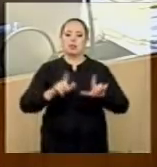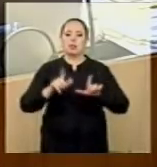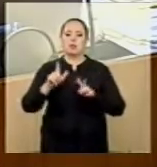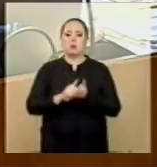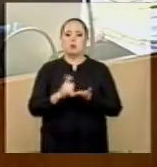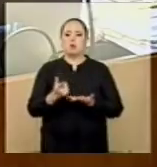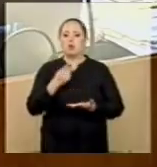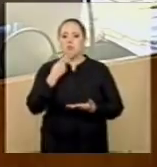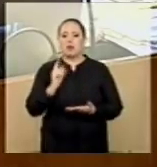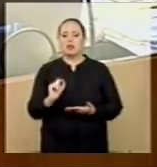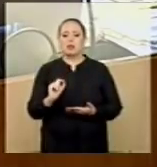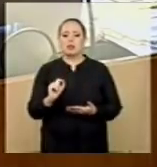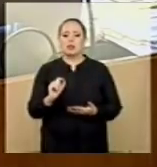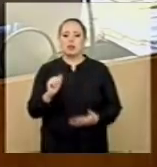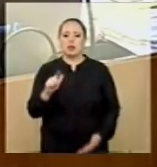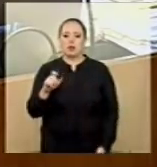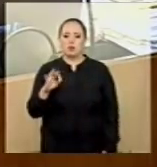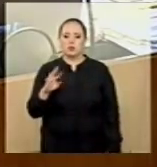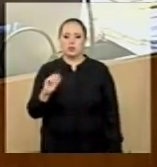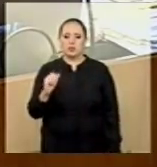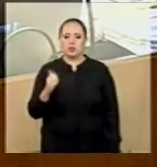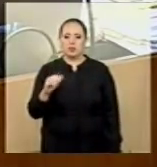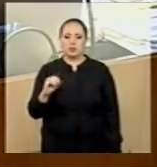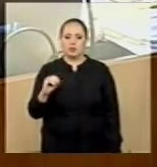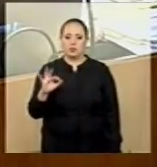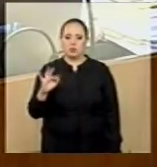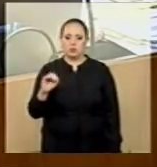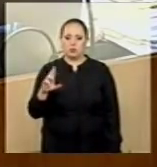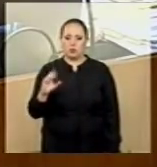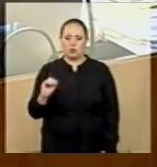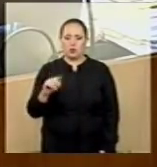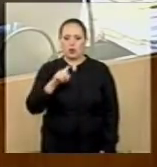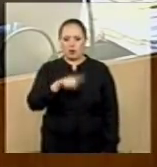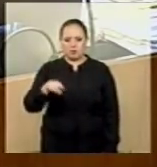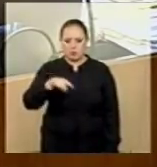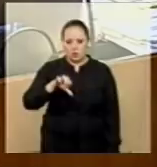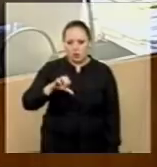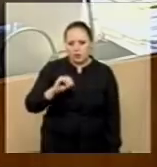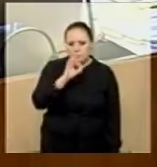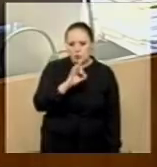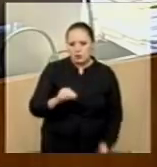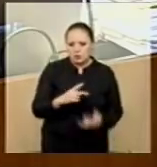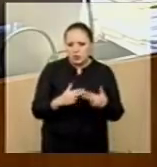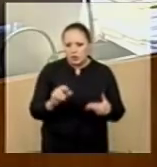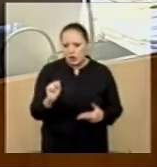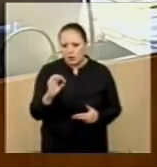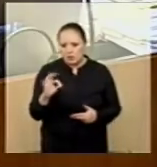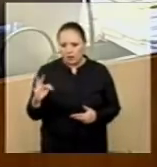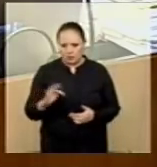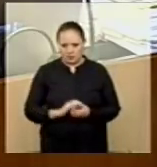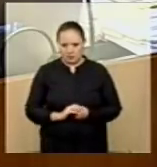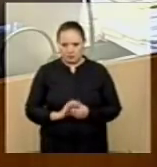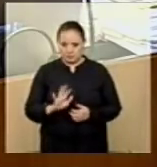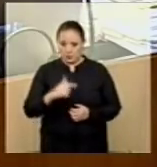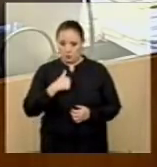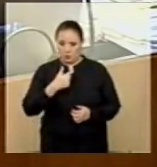a alteração do foro acabaria com 90% dos casos no Supremo. Dos meus 23